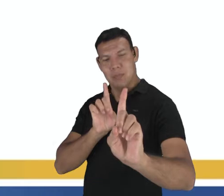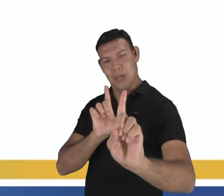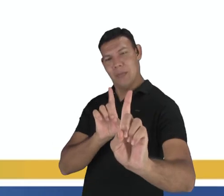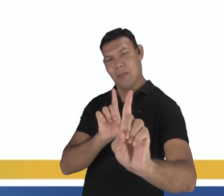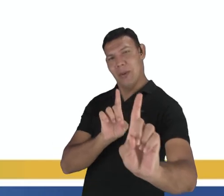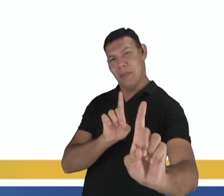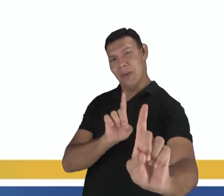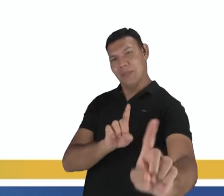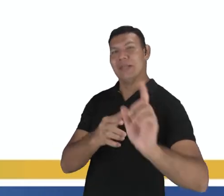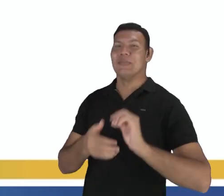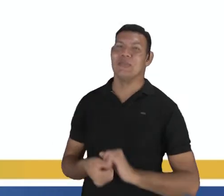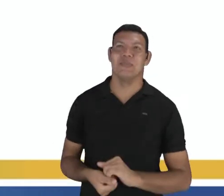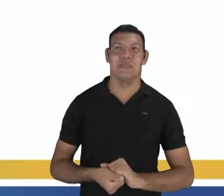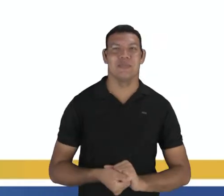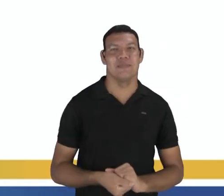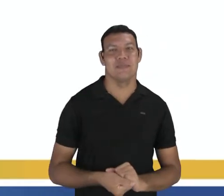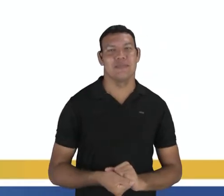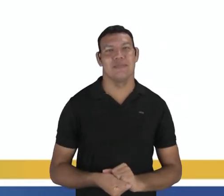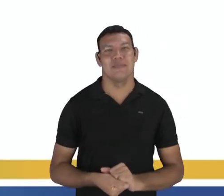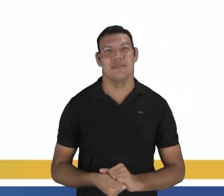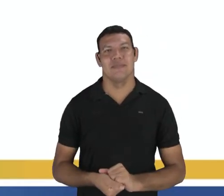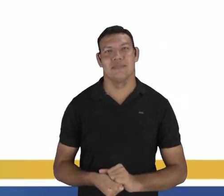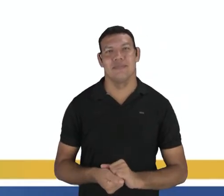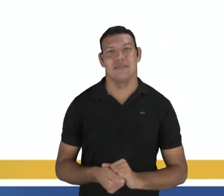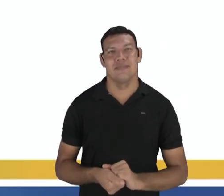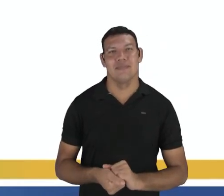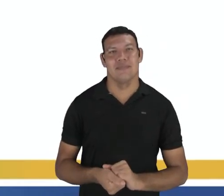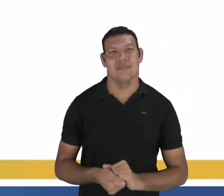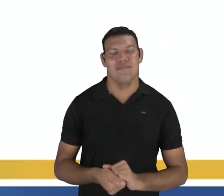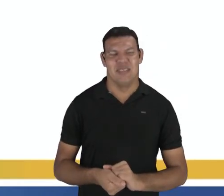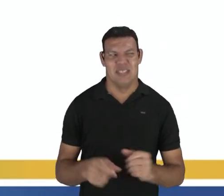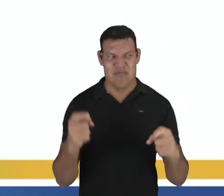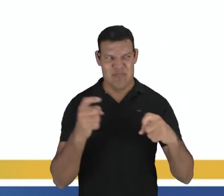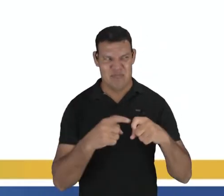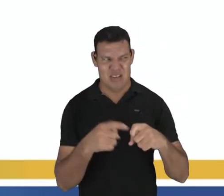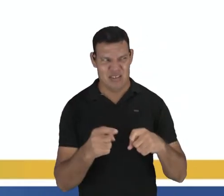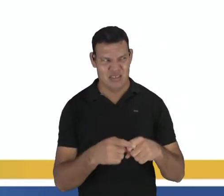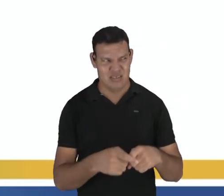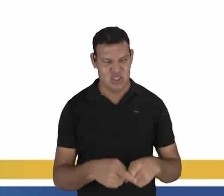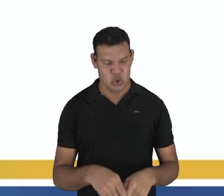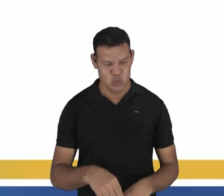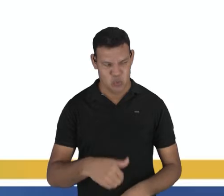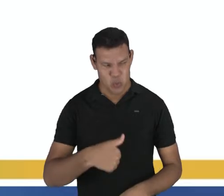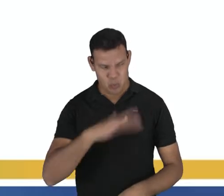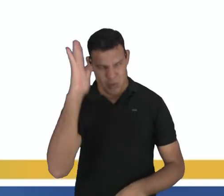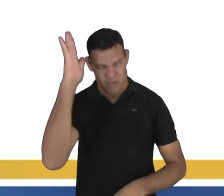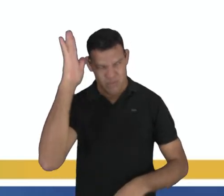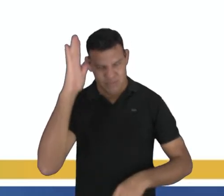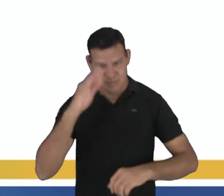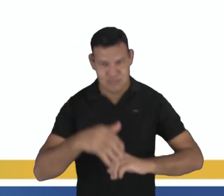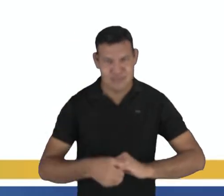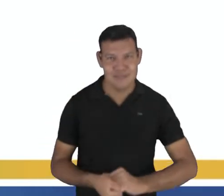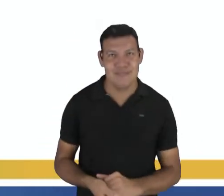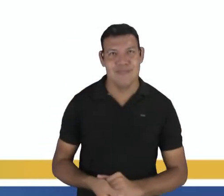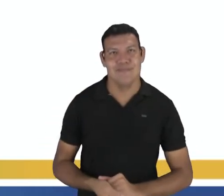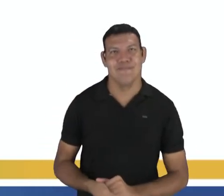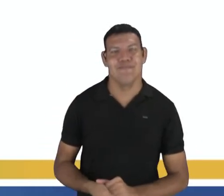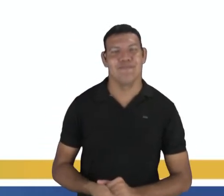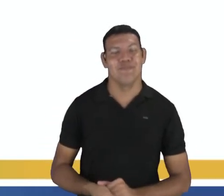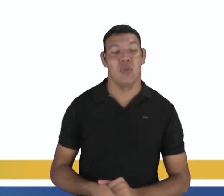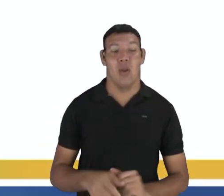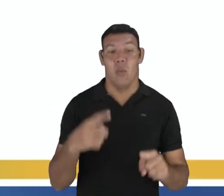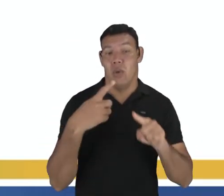a receita, né? Ela tá lá, ó, correndo, correndo. É médico maldito. Ele disse uma coisa e